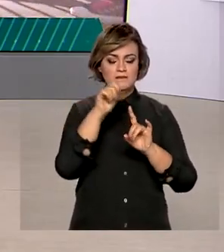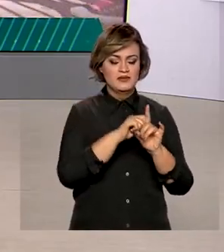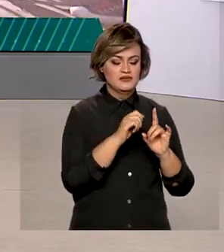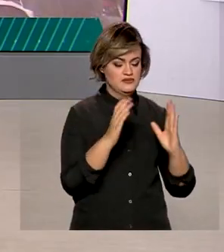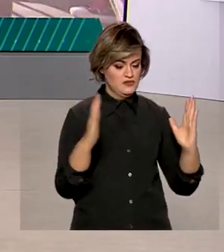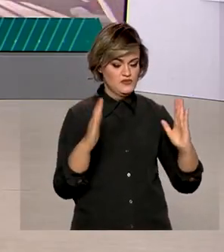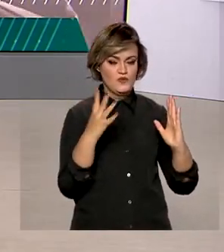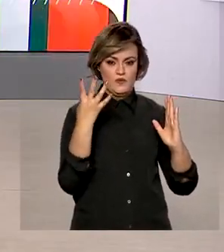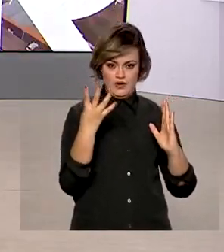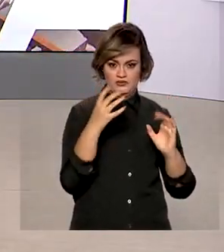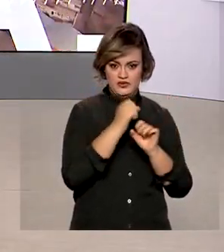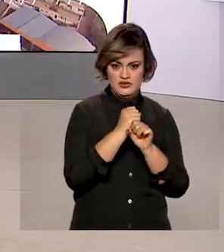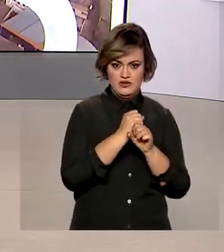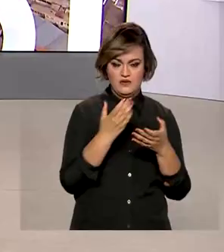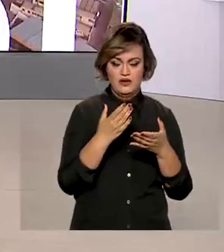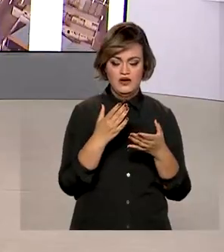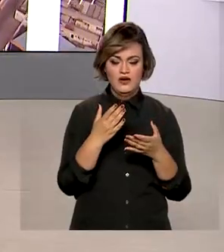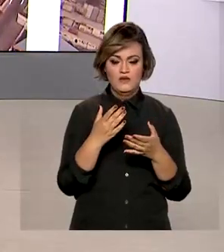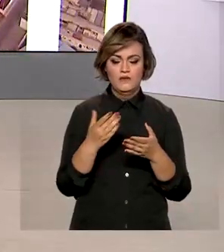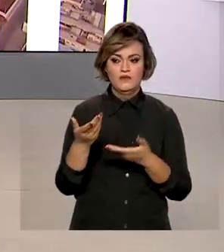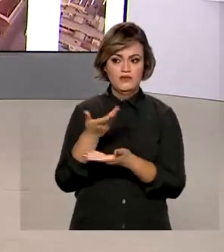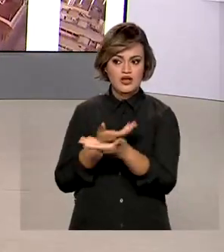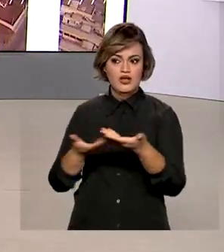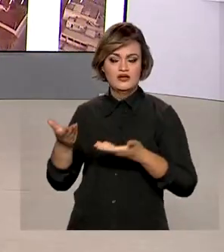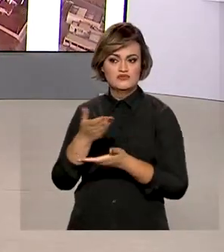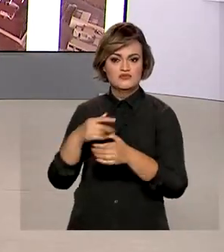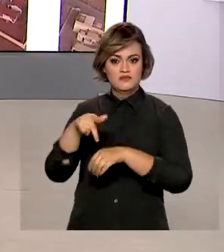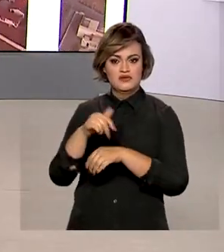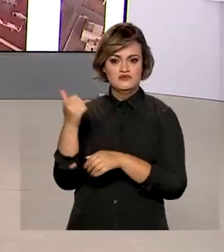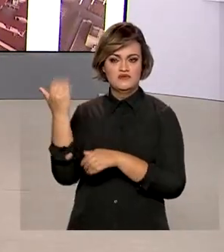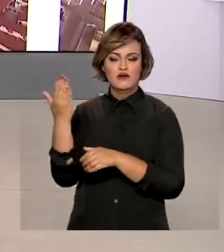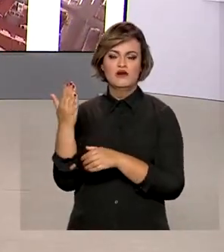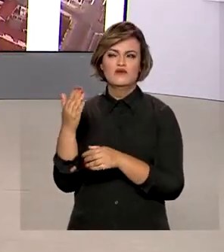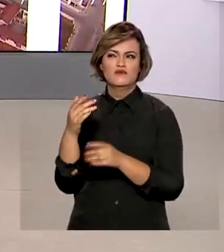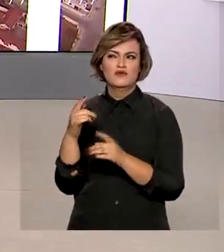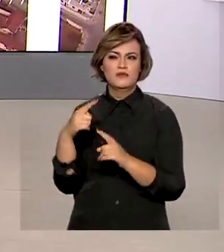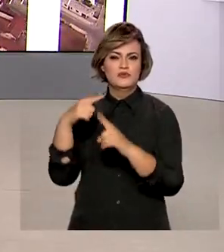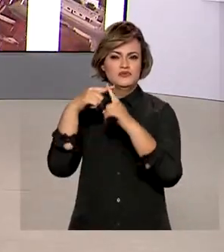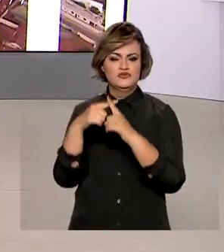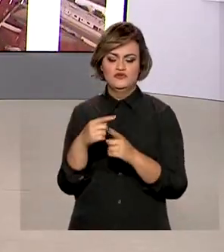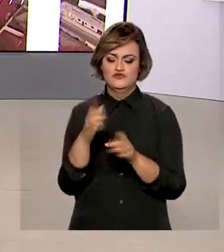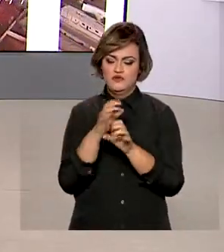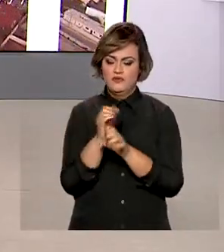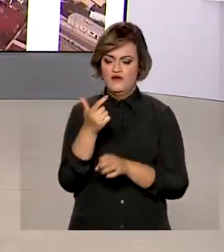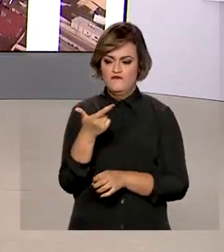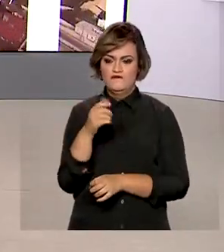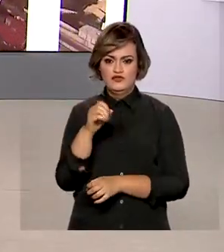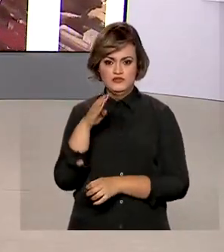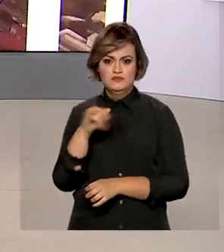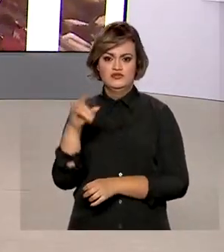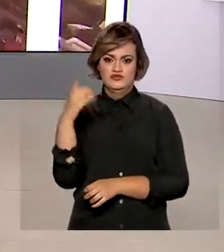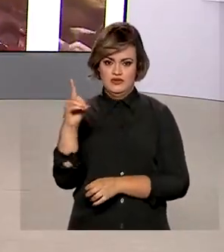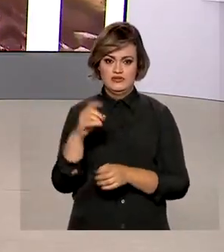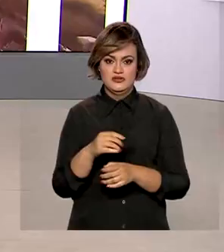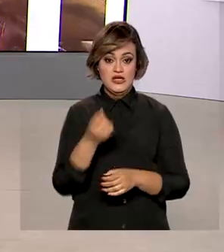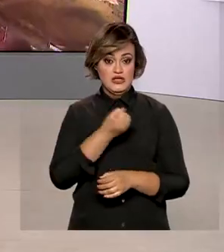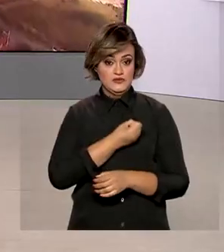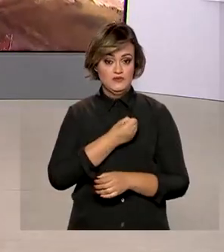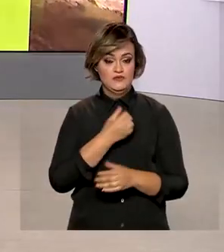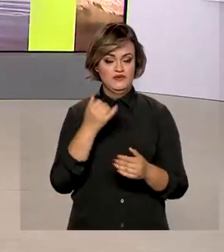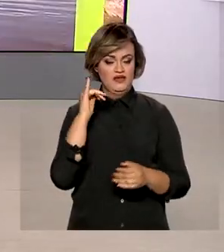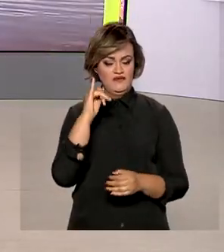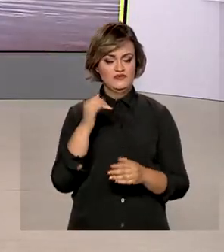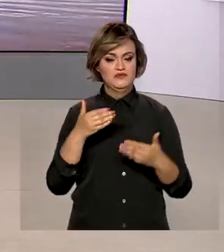meses do ano, quando as trocas com o exterior ficaram positivas em quase 20 bilhões de dólares a favor do Brasil. Os números são do